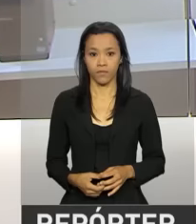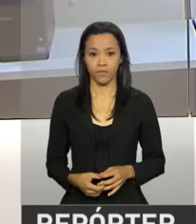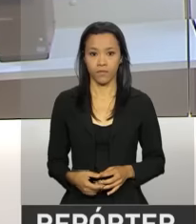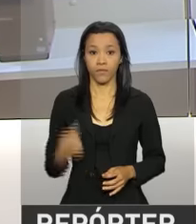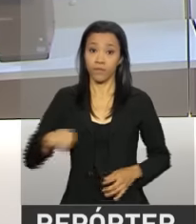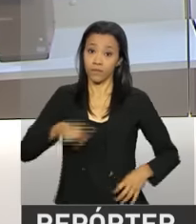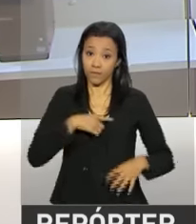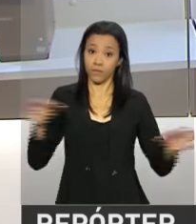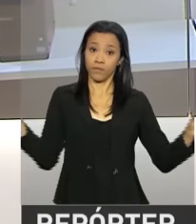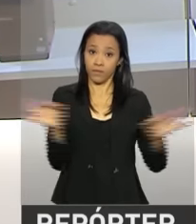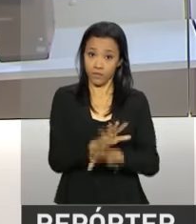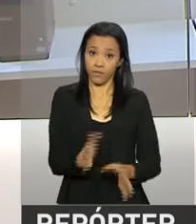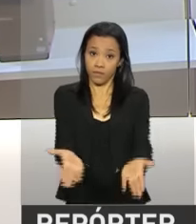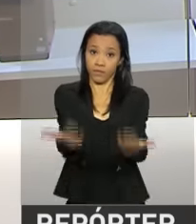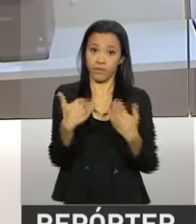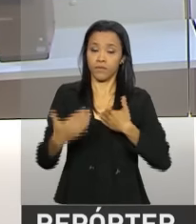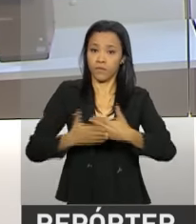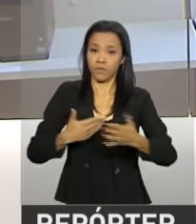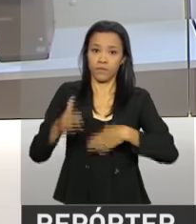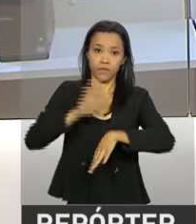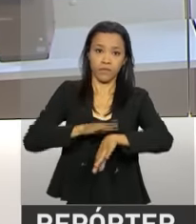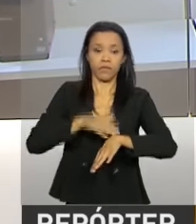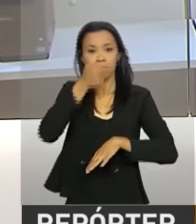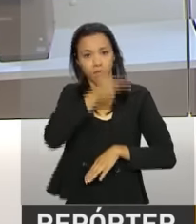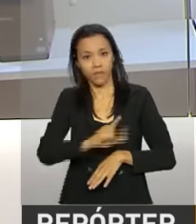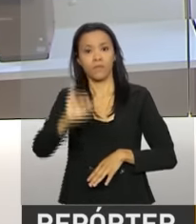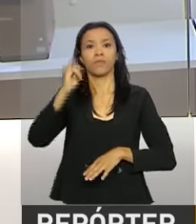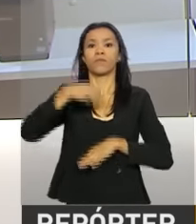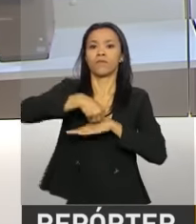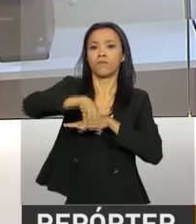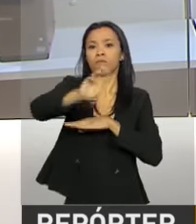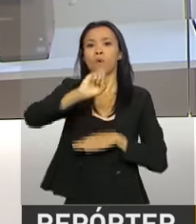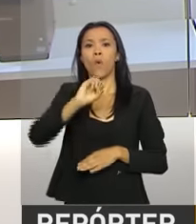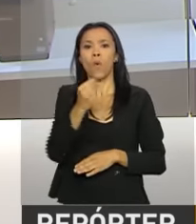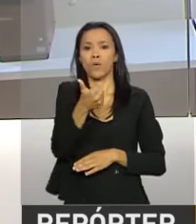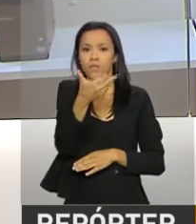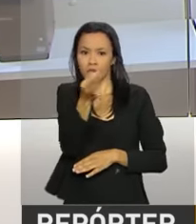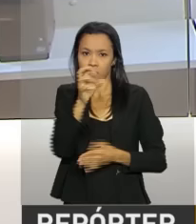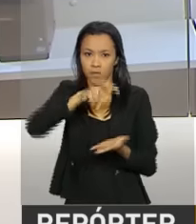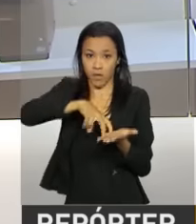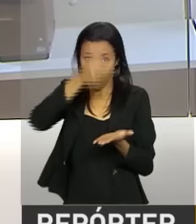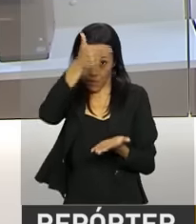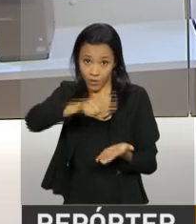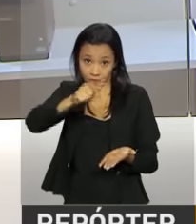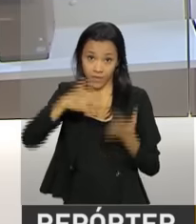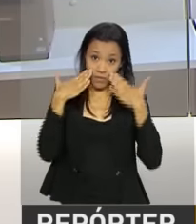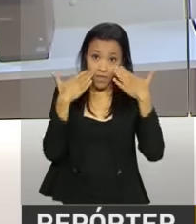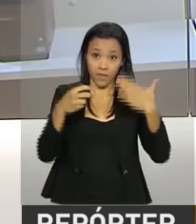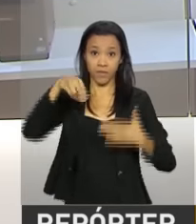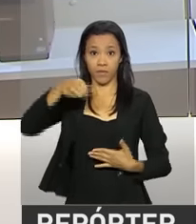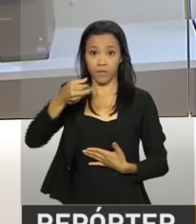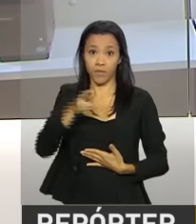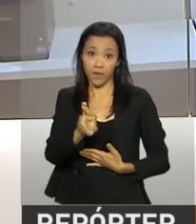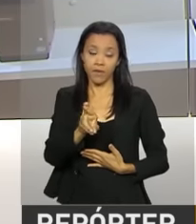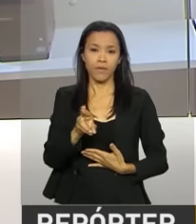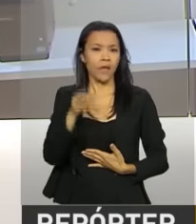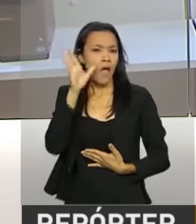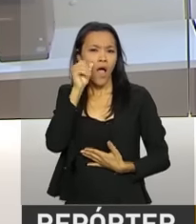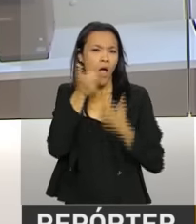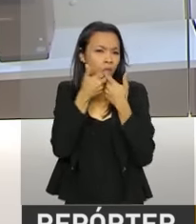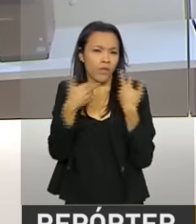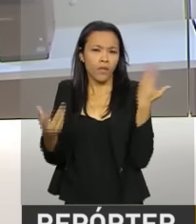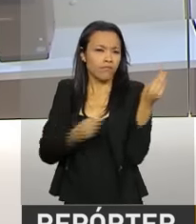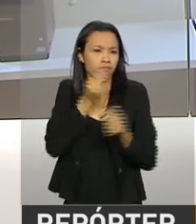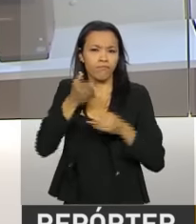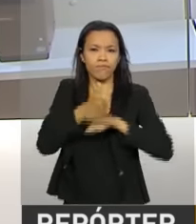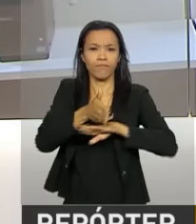Nós ficamos por aqui, podemos voltar a qualquer momento com outras informações ou às 10 da manhã na próxima edição do Repórter NBR. Acompanhe também